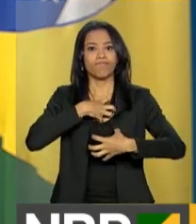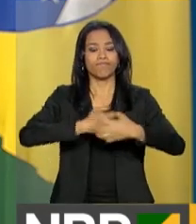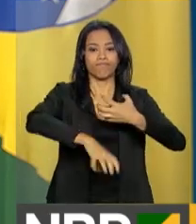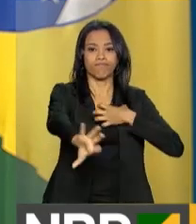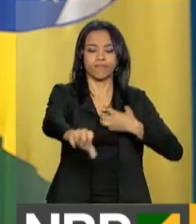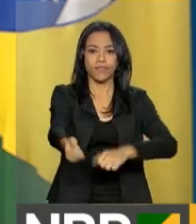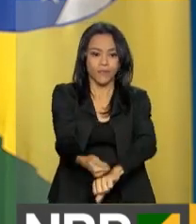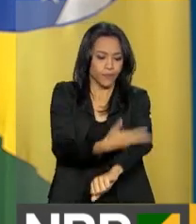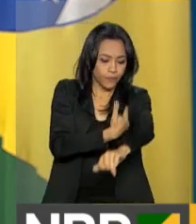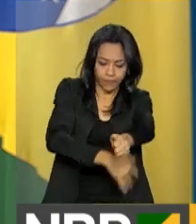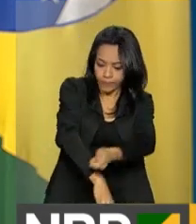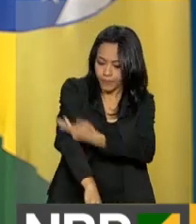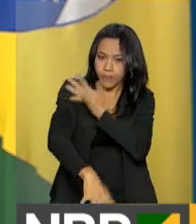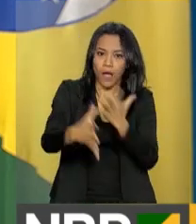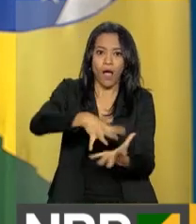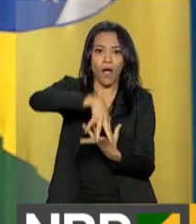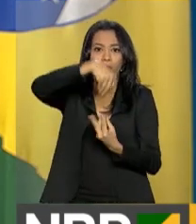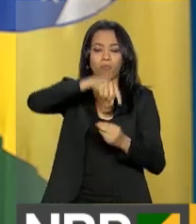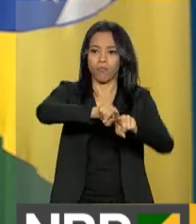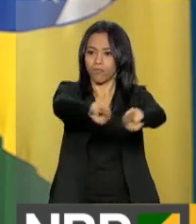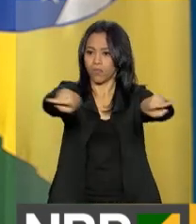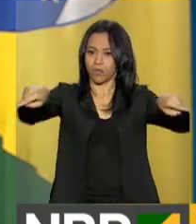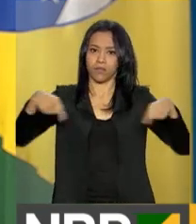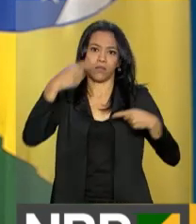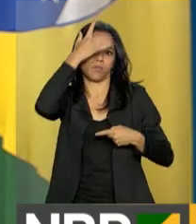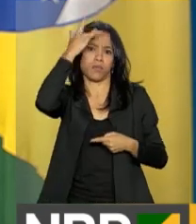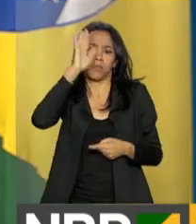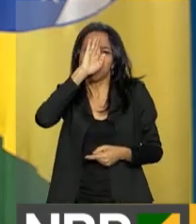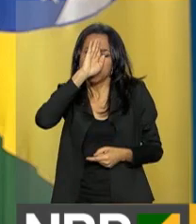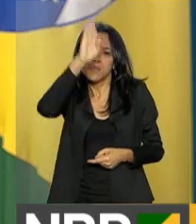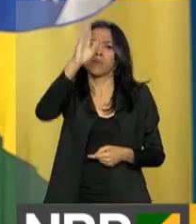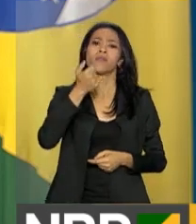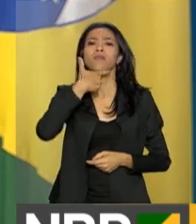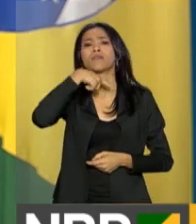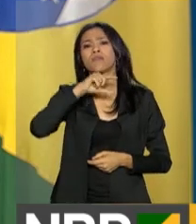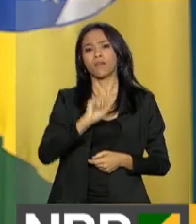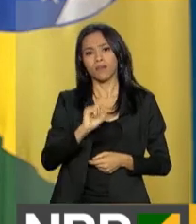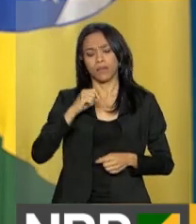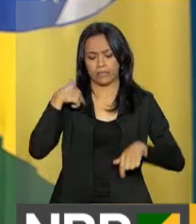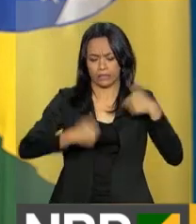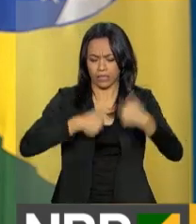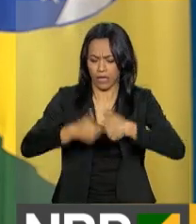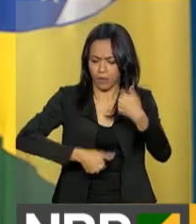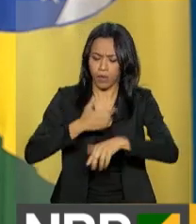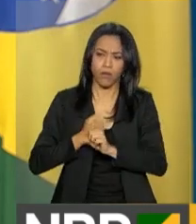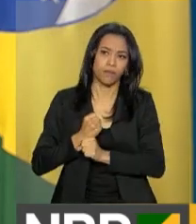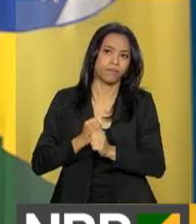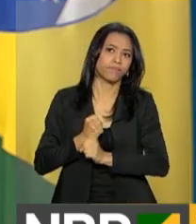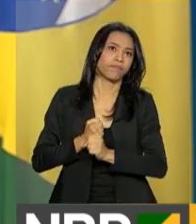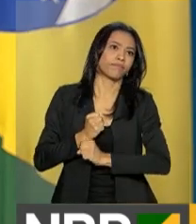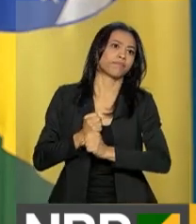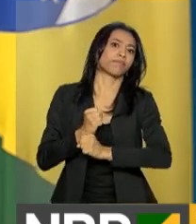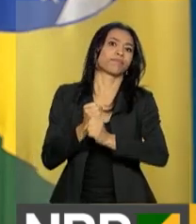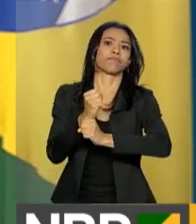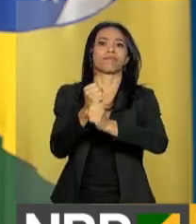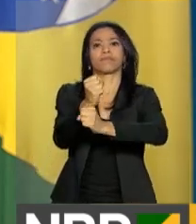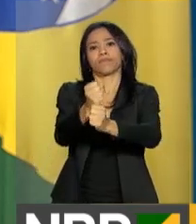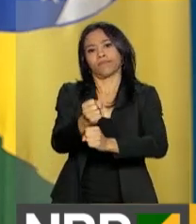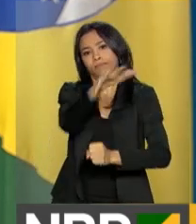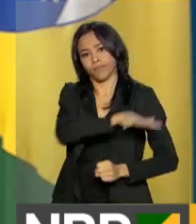especialmente aqueles que mais se dedicaram ao longo do